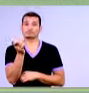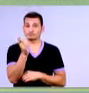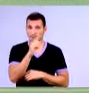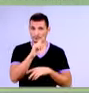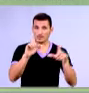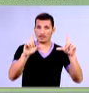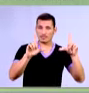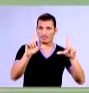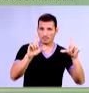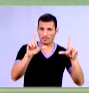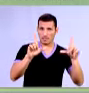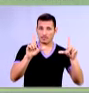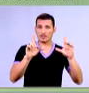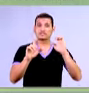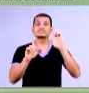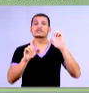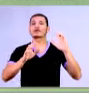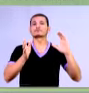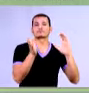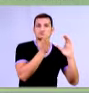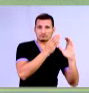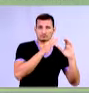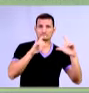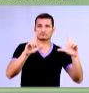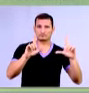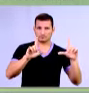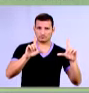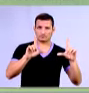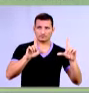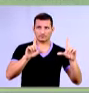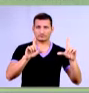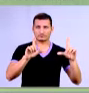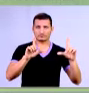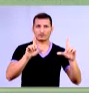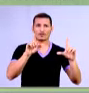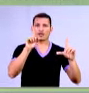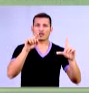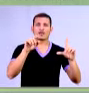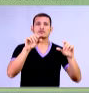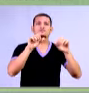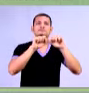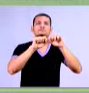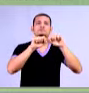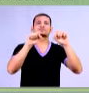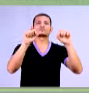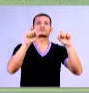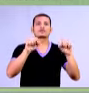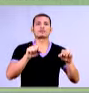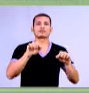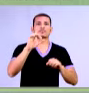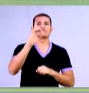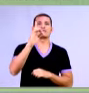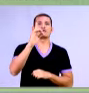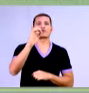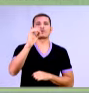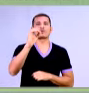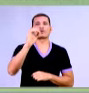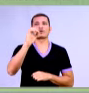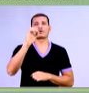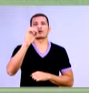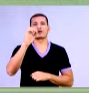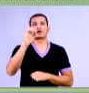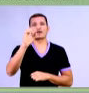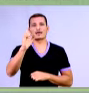aqui da parte esquerda, nós temos uma tela do sistema DOS, Sistema Operacional de Disco, o famoso DOS